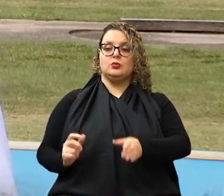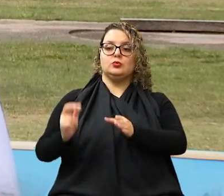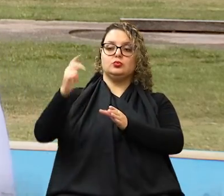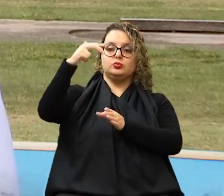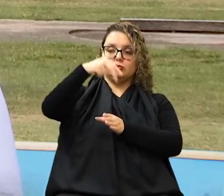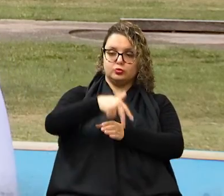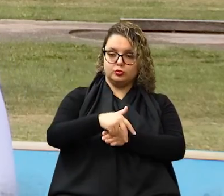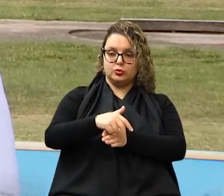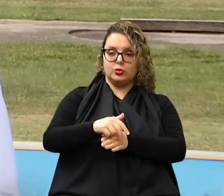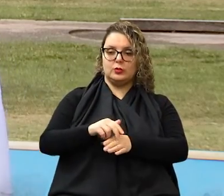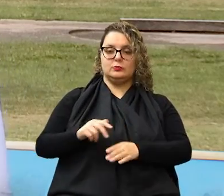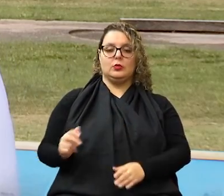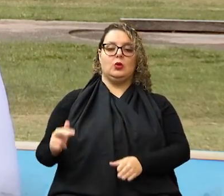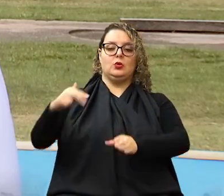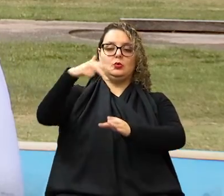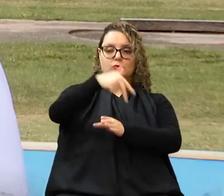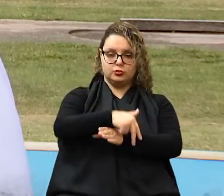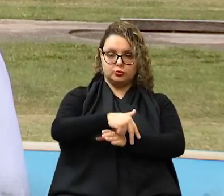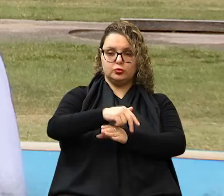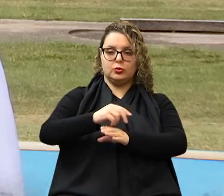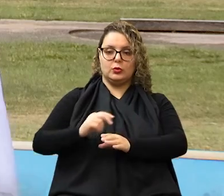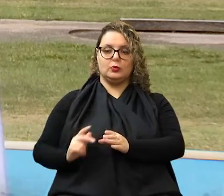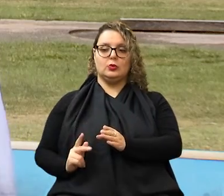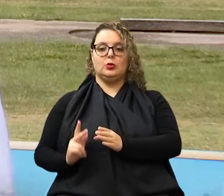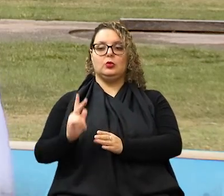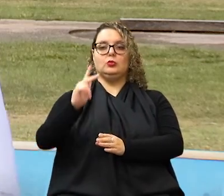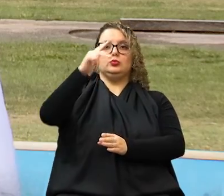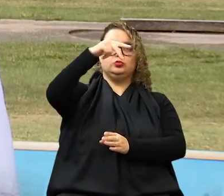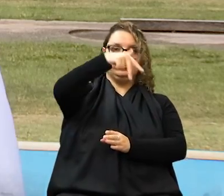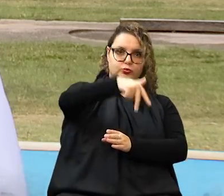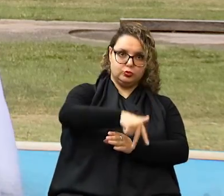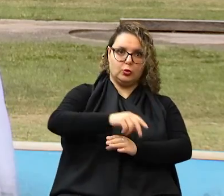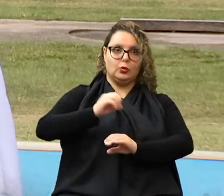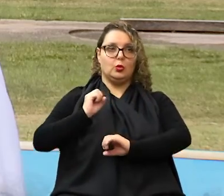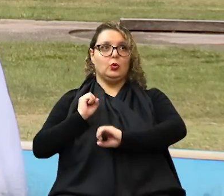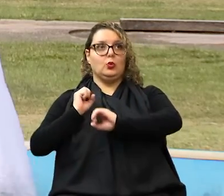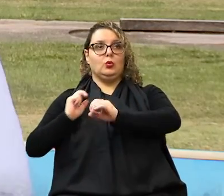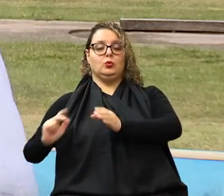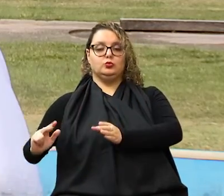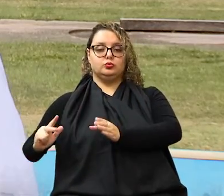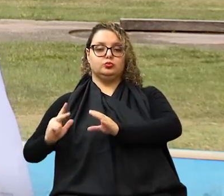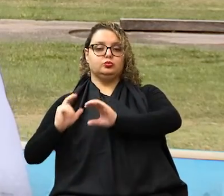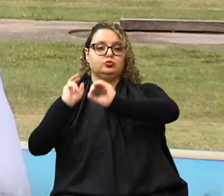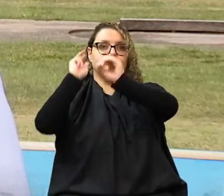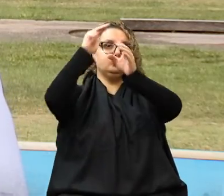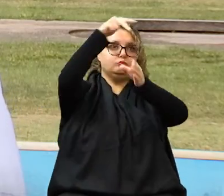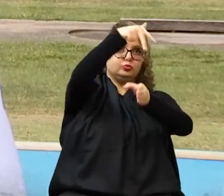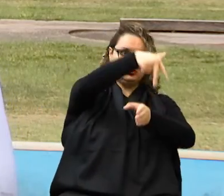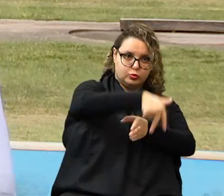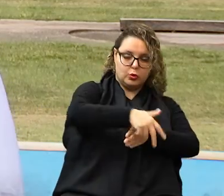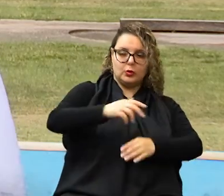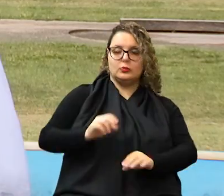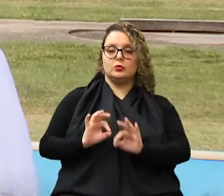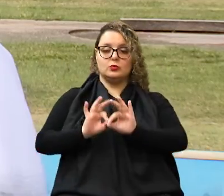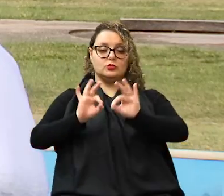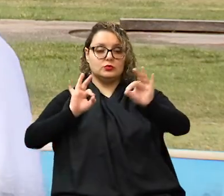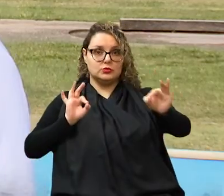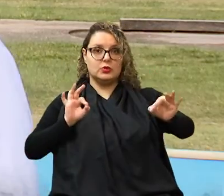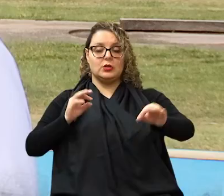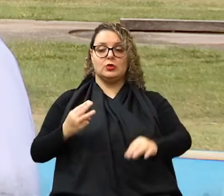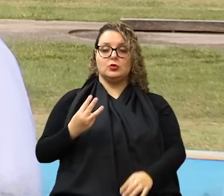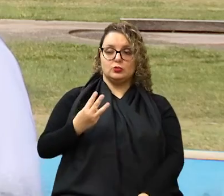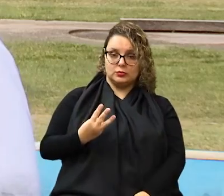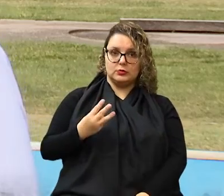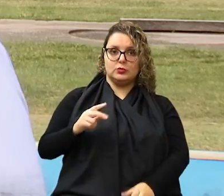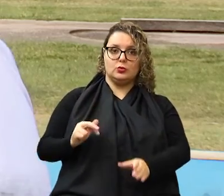os saltos, que são os saltos verticais, salto em altura e salto com vara, e os saltos horizontais, o salto em distância e